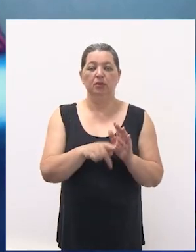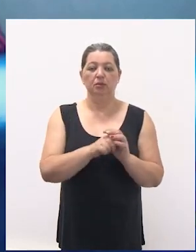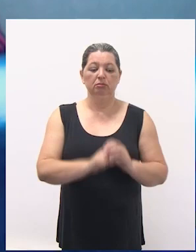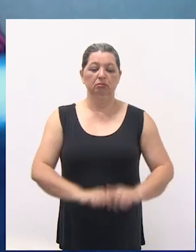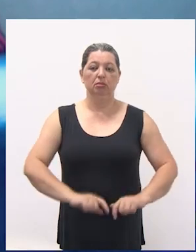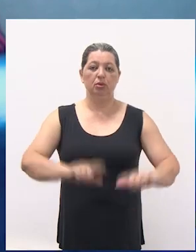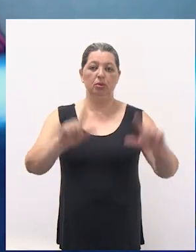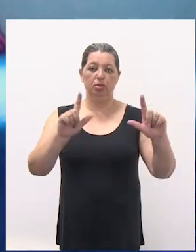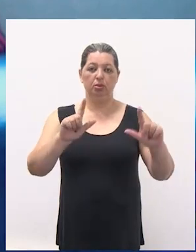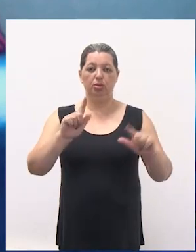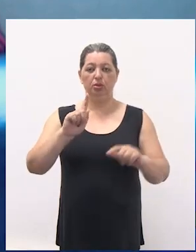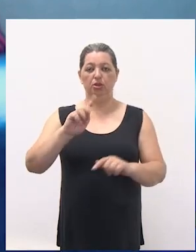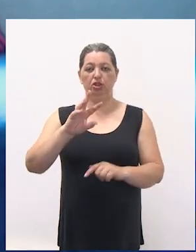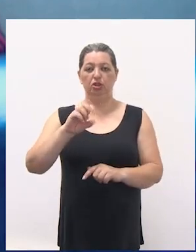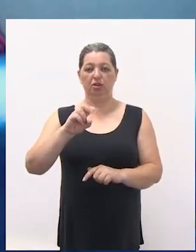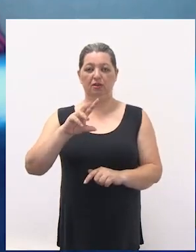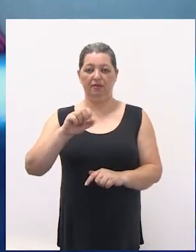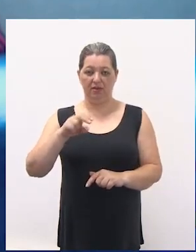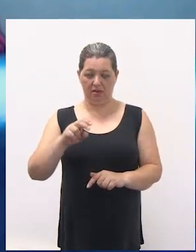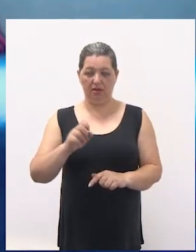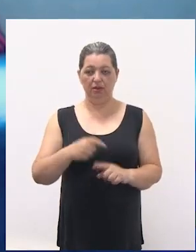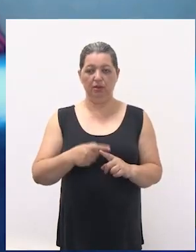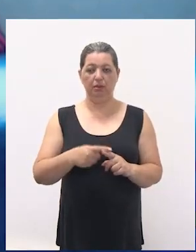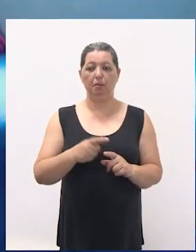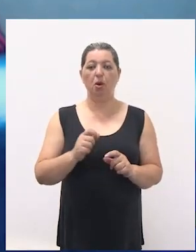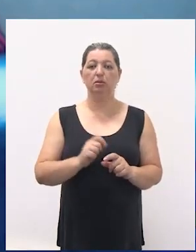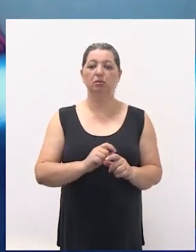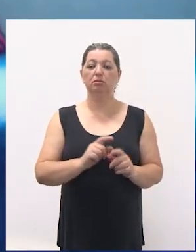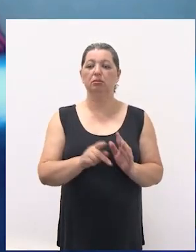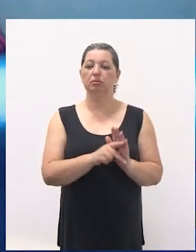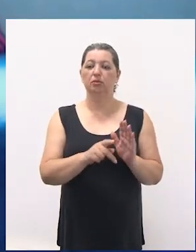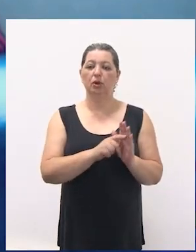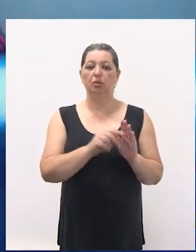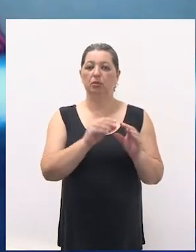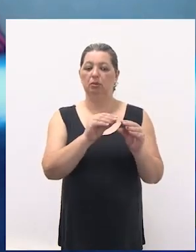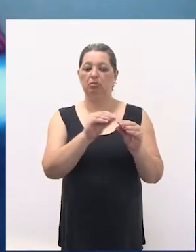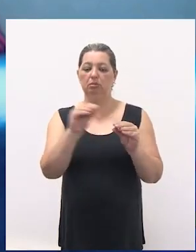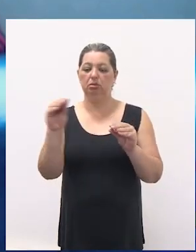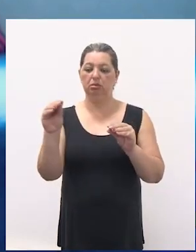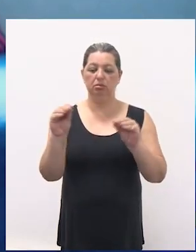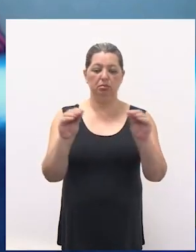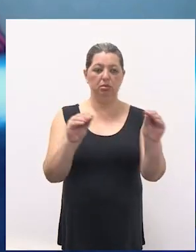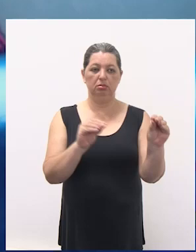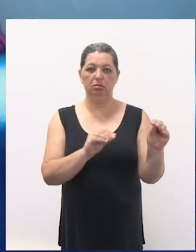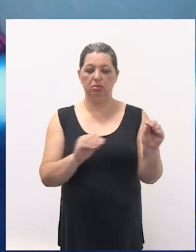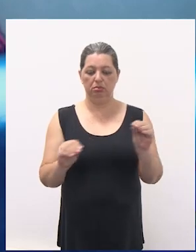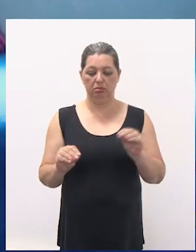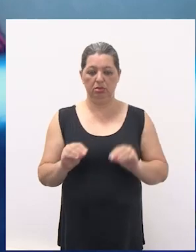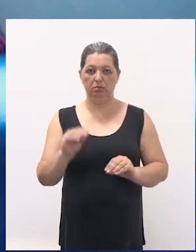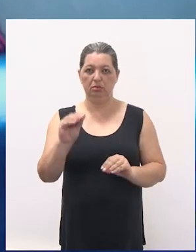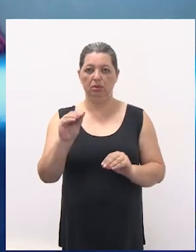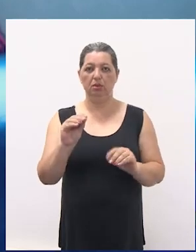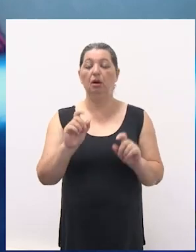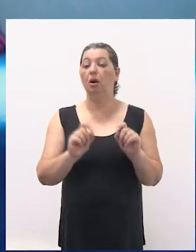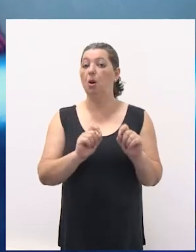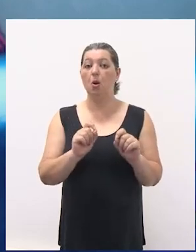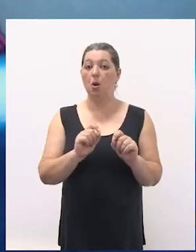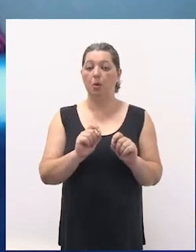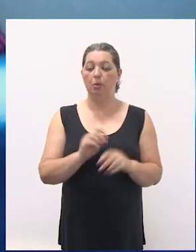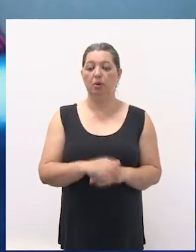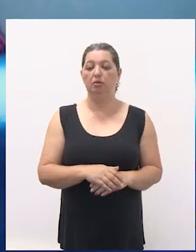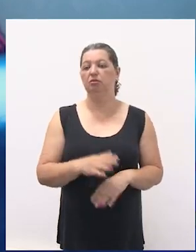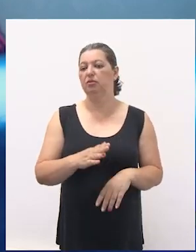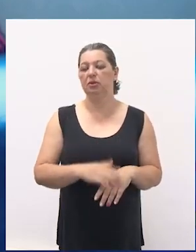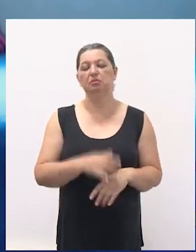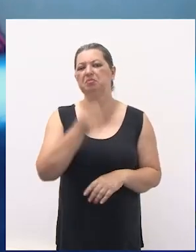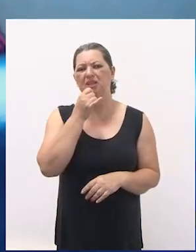é que você pode arrastar os tópicos, né? Então, o que geralmente eu faço? Vamos